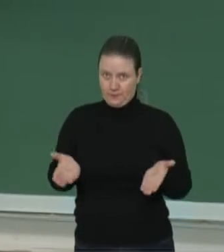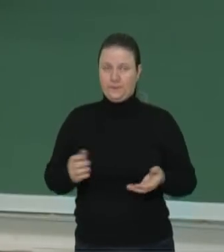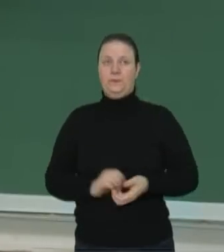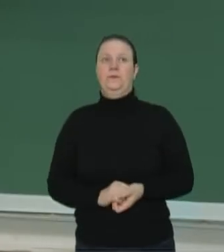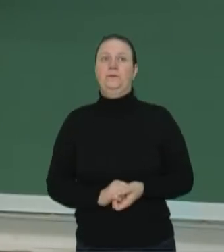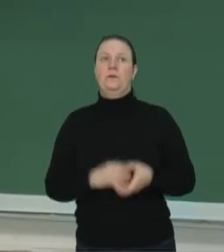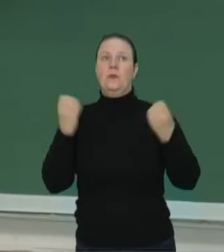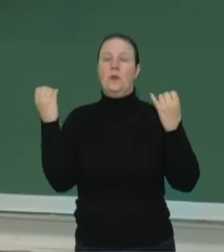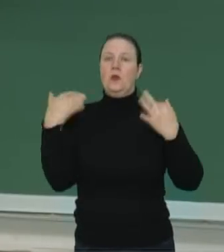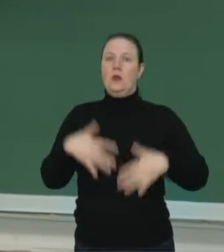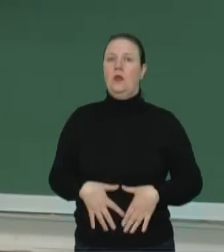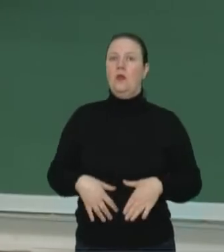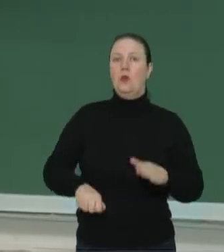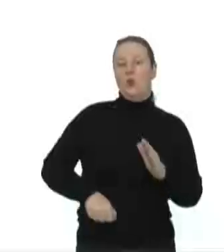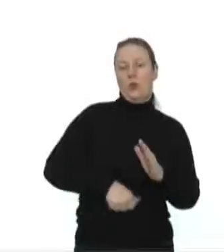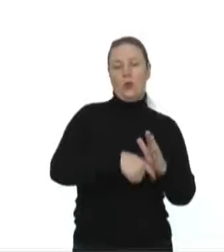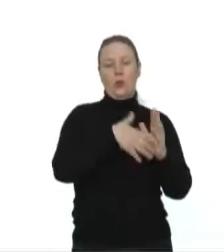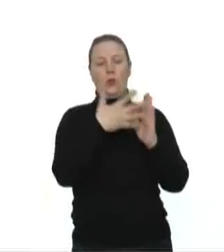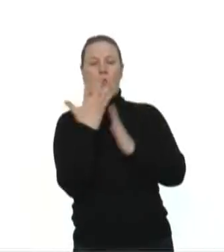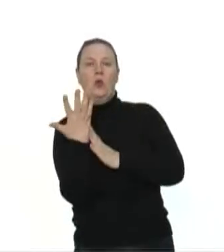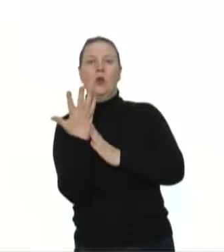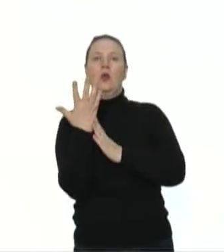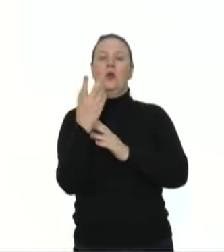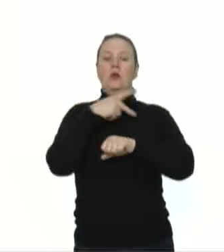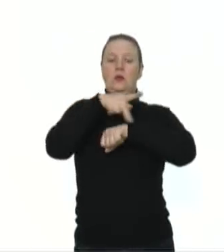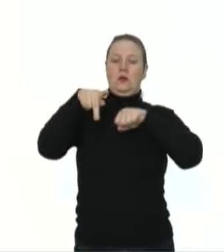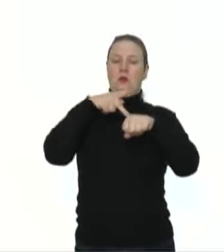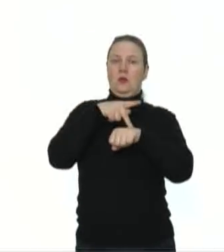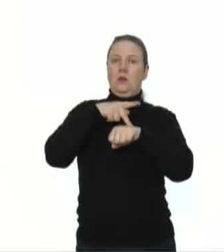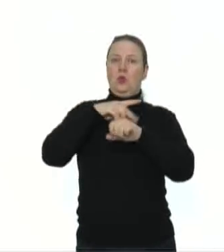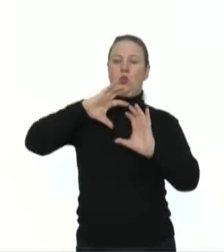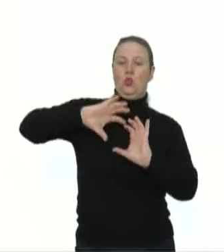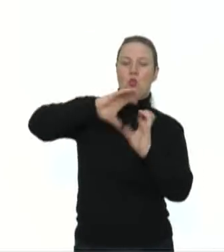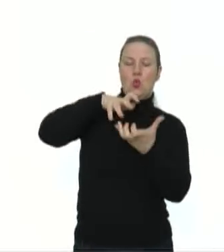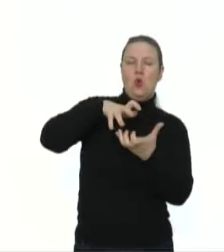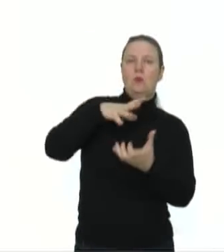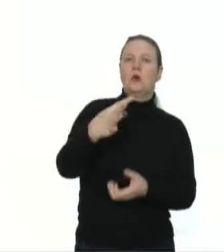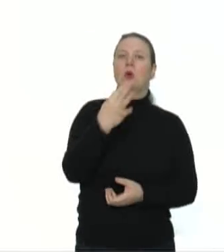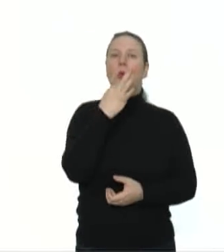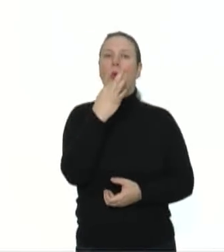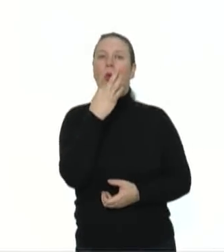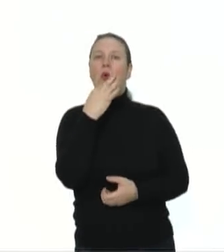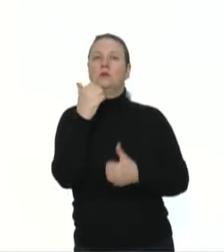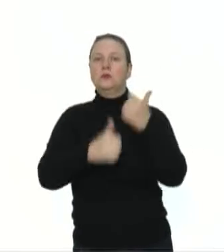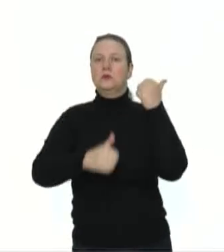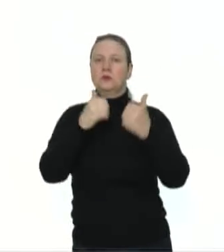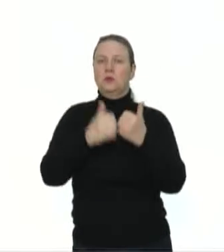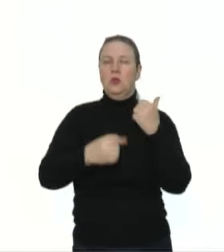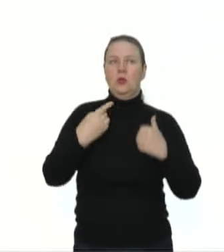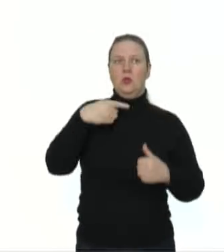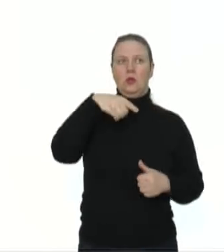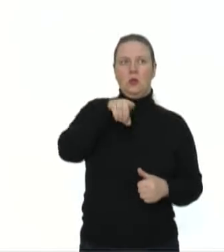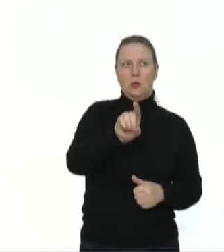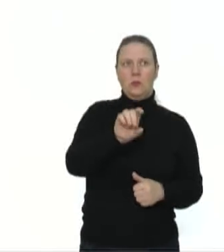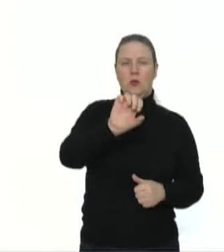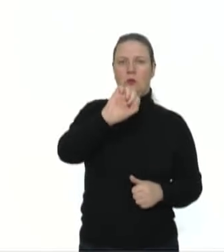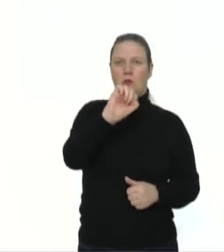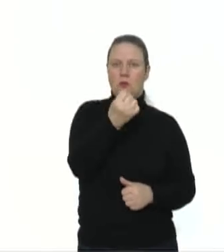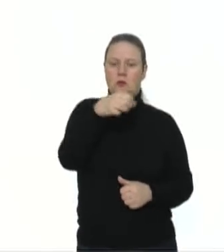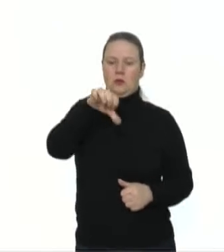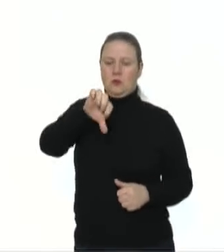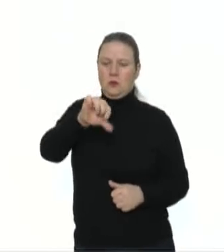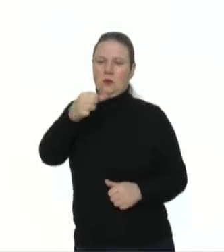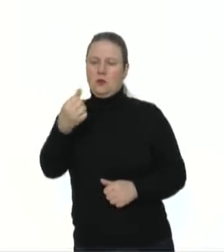O Brasil foi um dos primeiros países do mundo a conhecerem o esporte. Em 1896, logo depois da